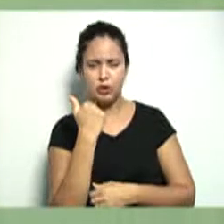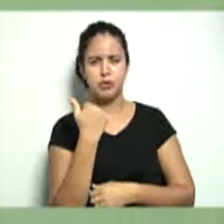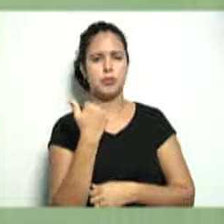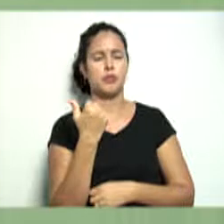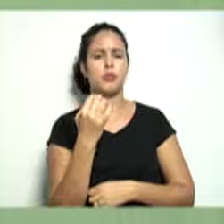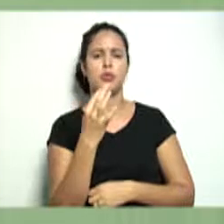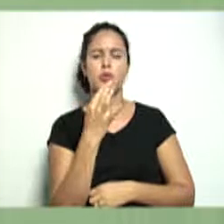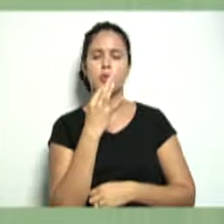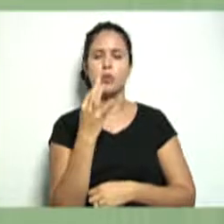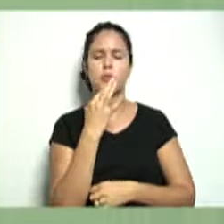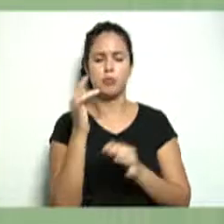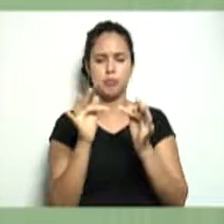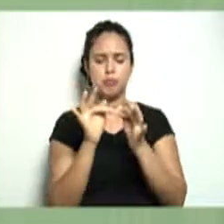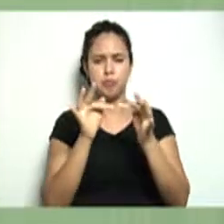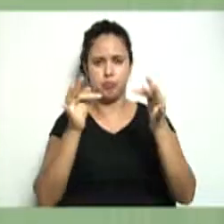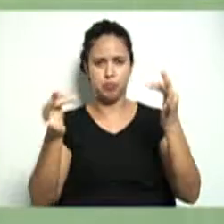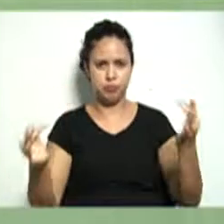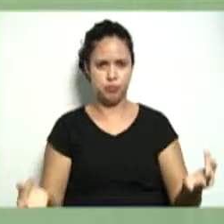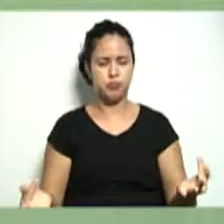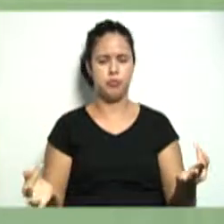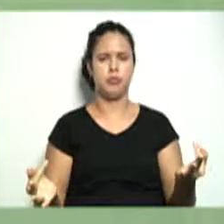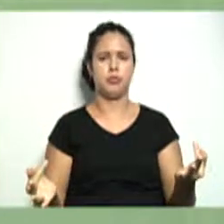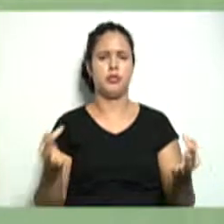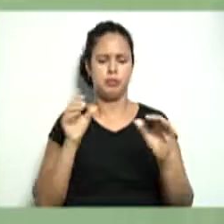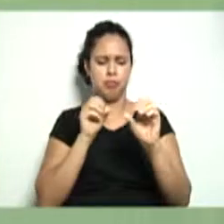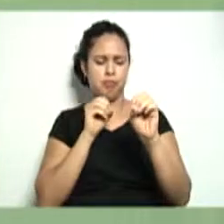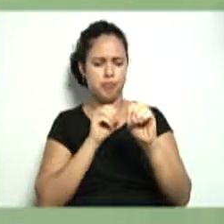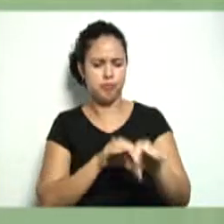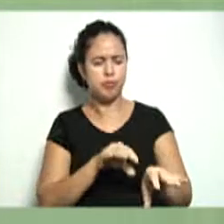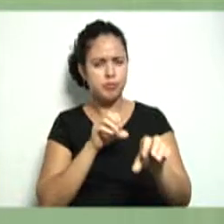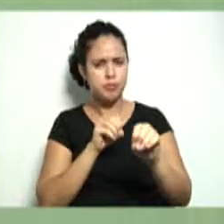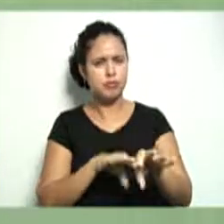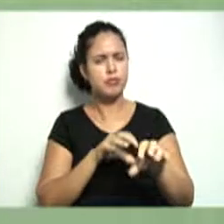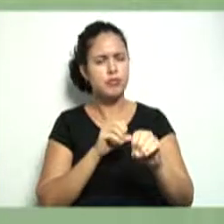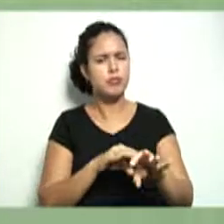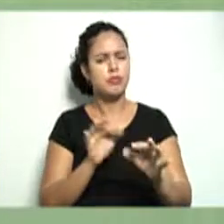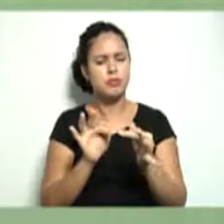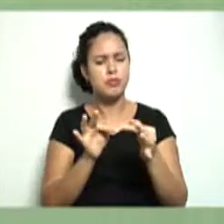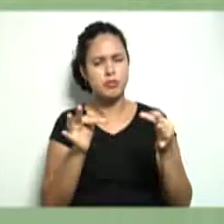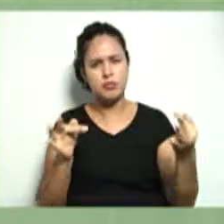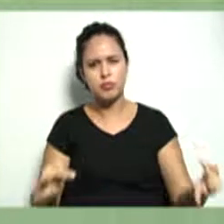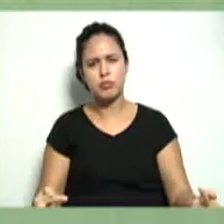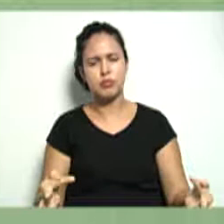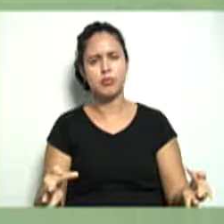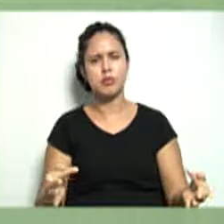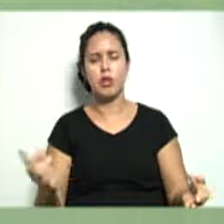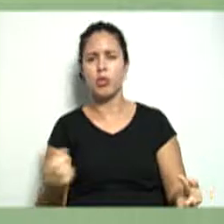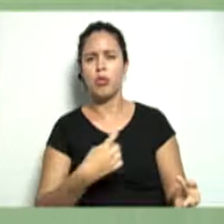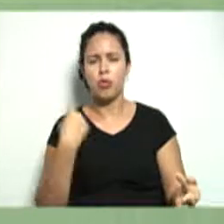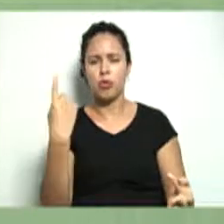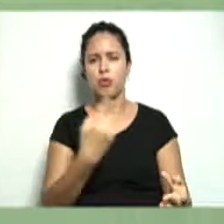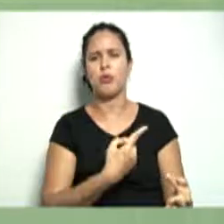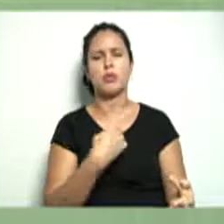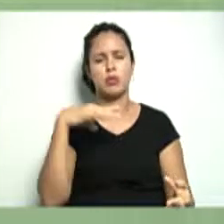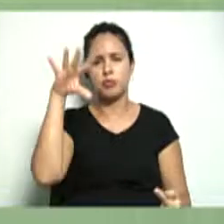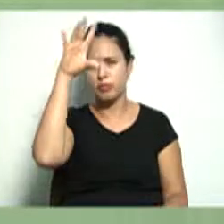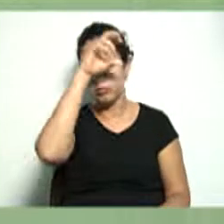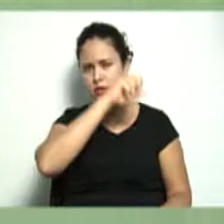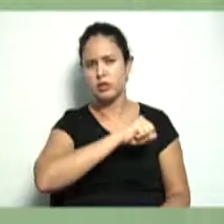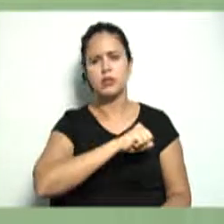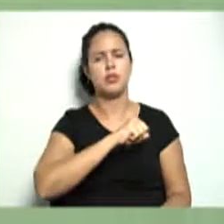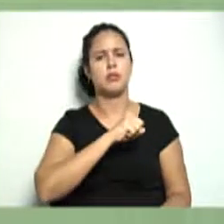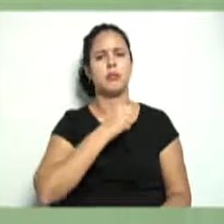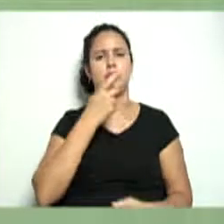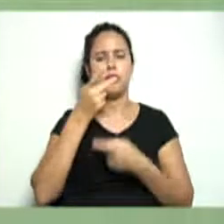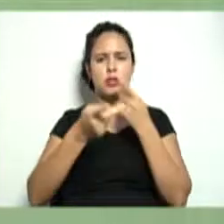conhecimento simples, nessa forma de ensinar, que parece tão simples, nós aprendemos a